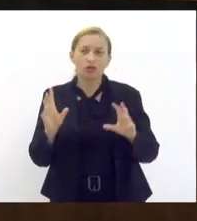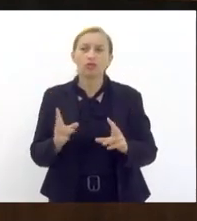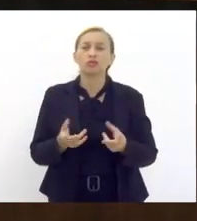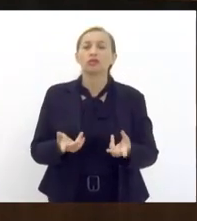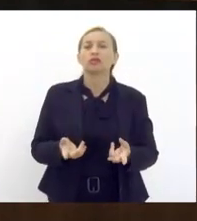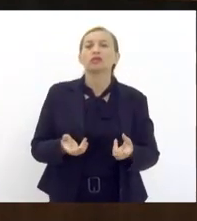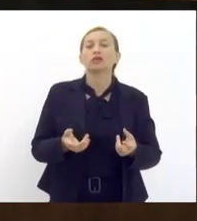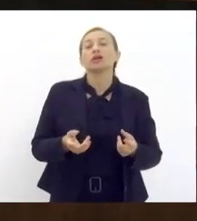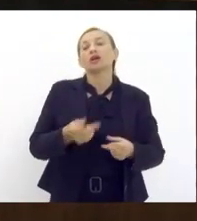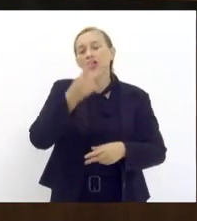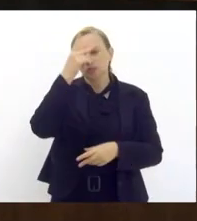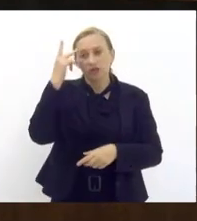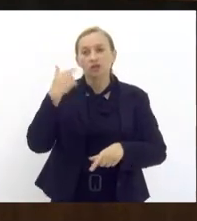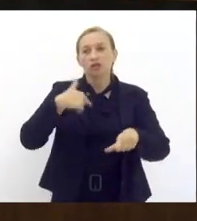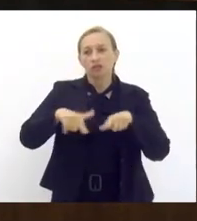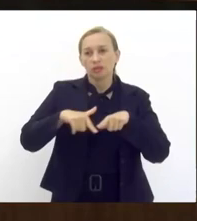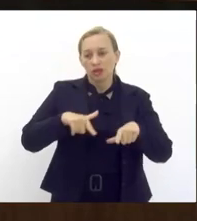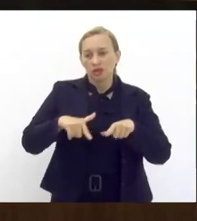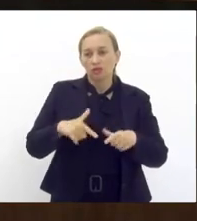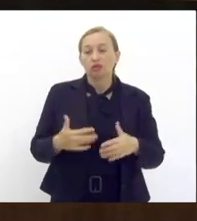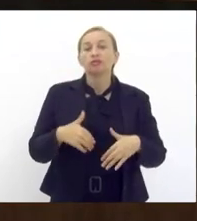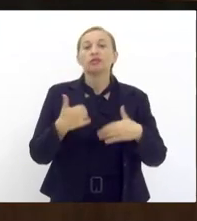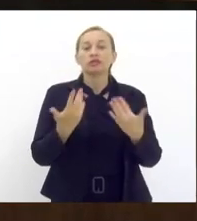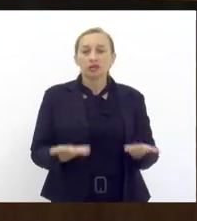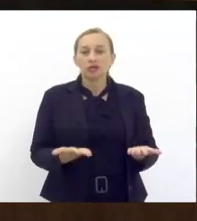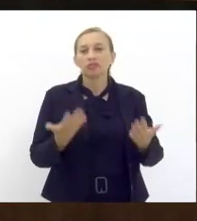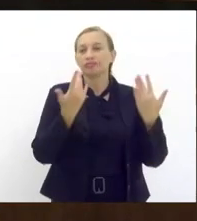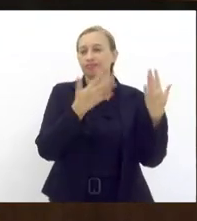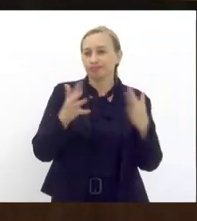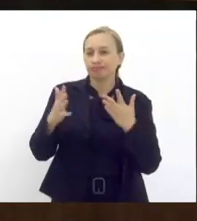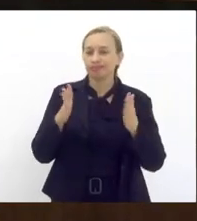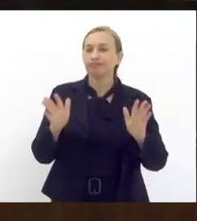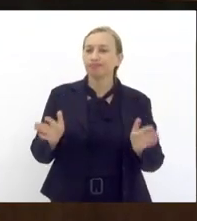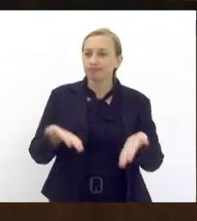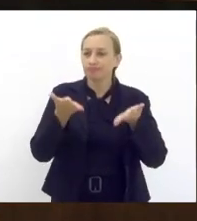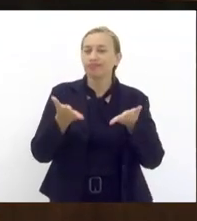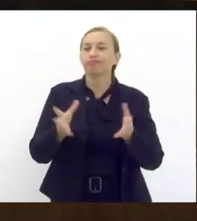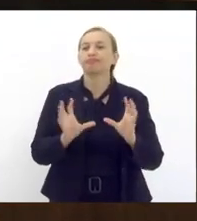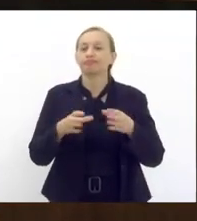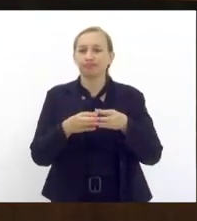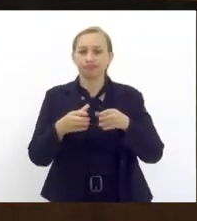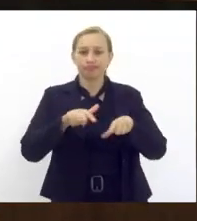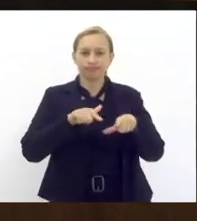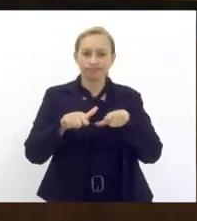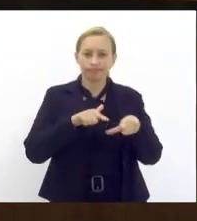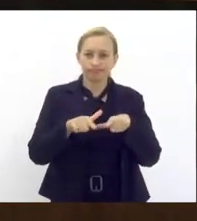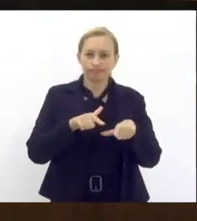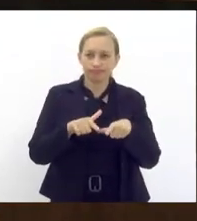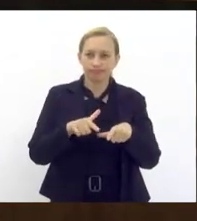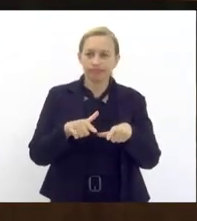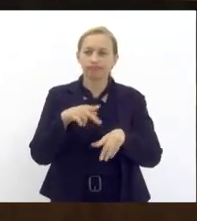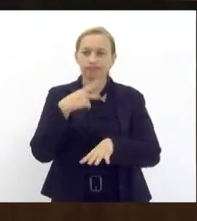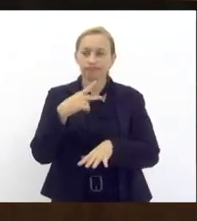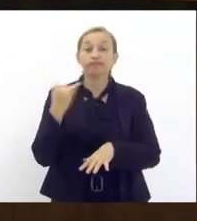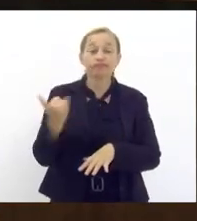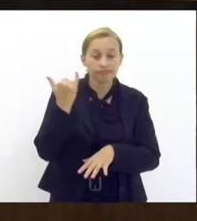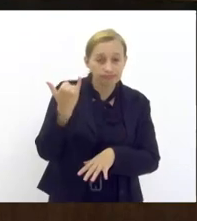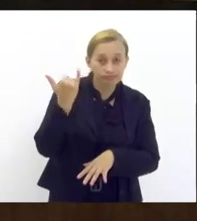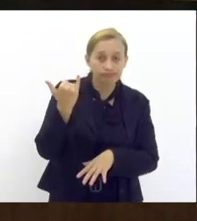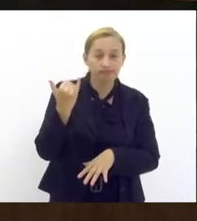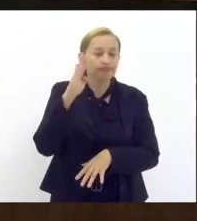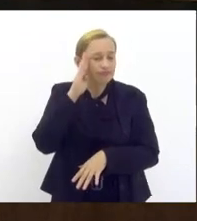os trabalhadores e as trabalhadoras. Então, saudar a iniciativa desse grupo de trabalho e dizer que é muito